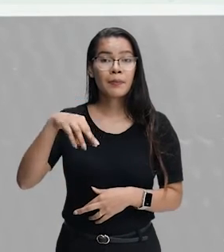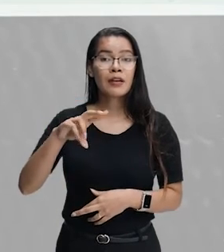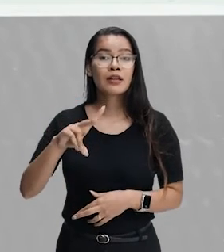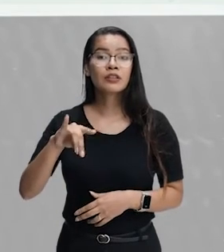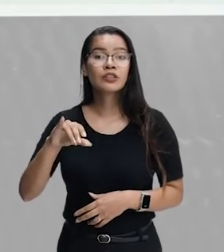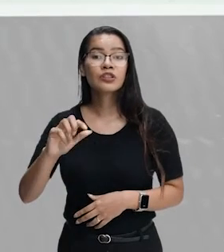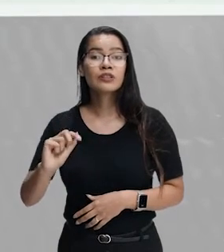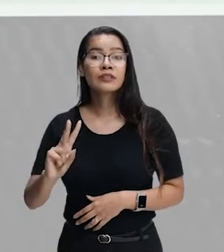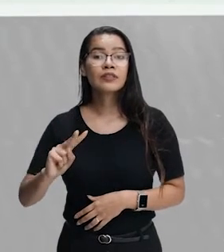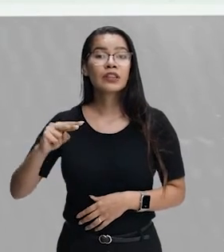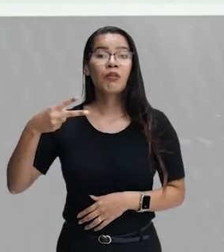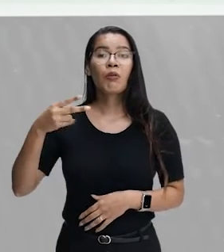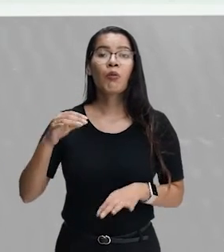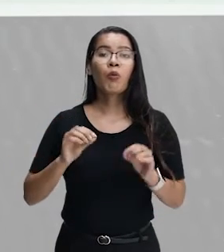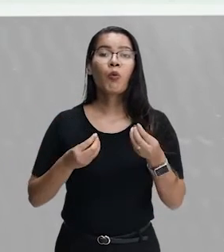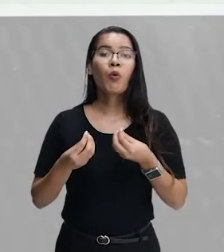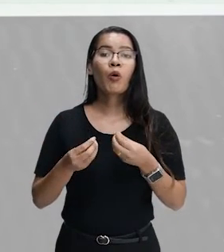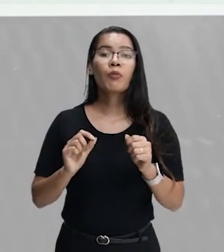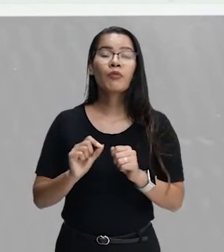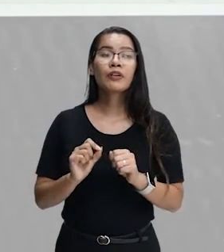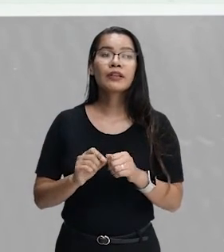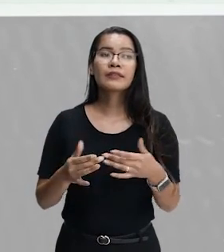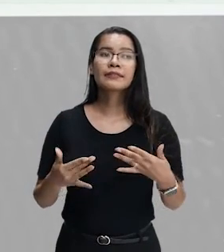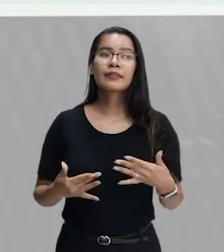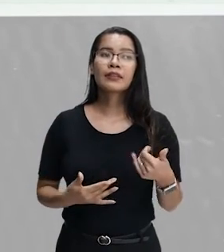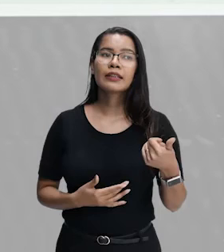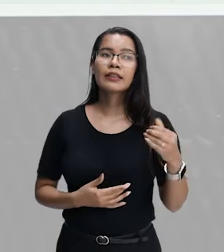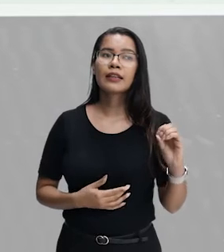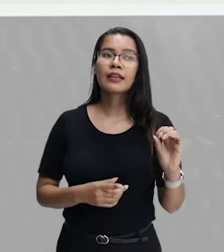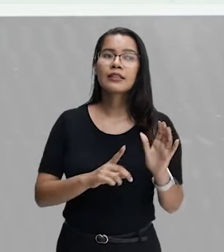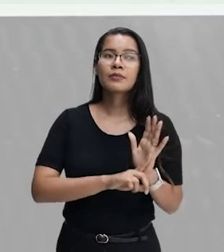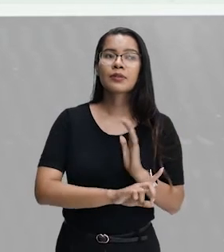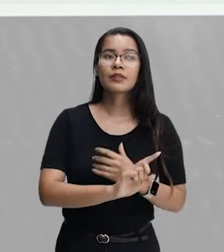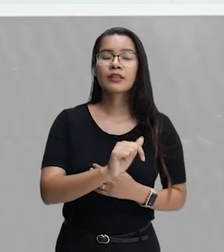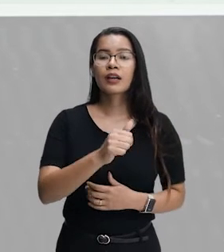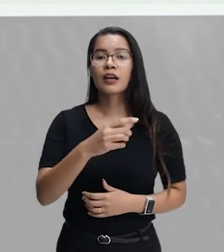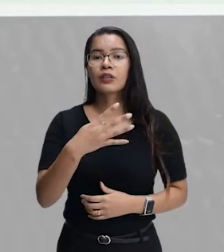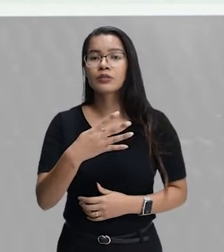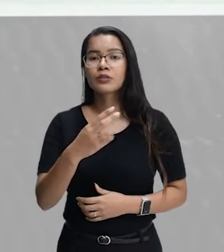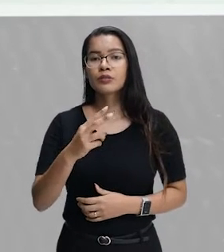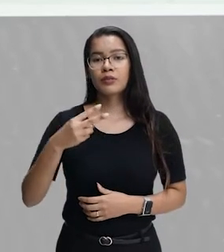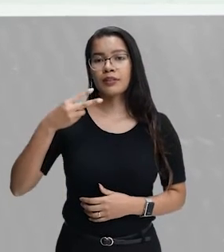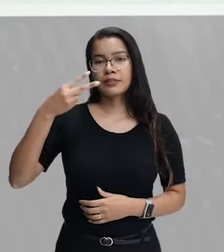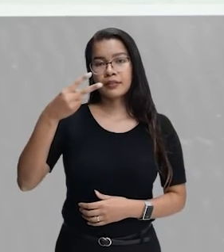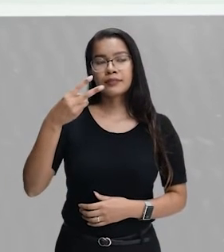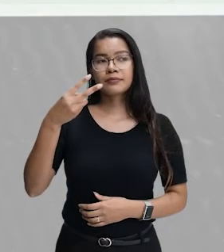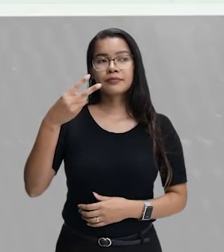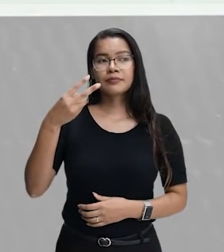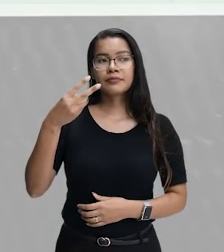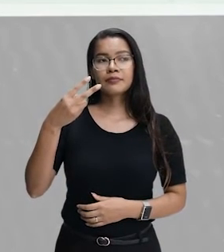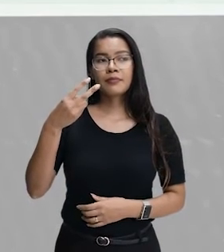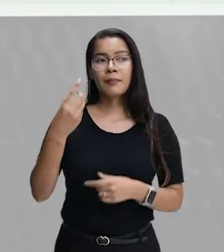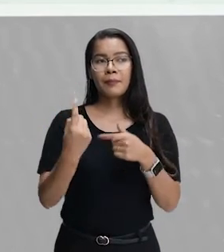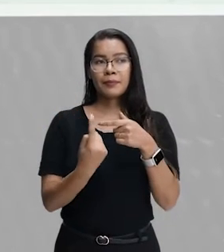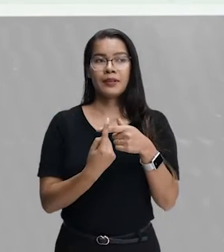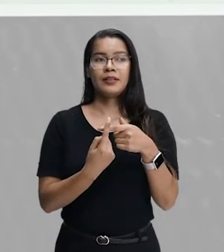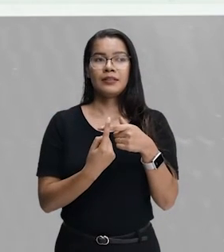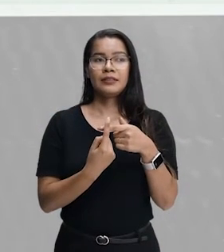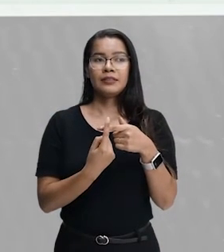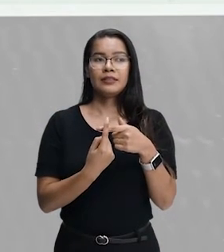quadrado. Então aqui vai ficar o quê? 10 menos 14 ao quadrado,